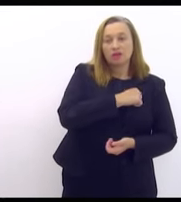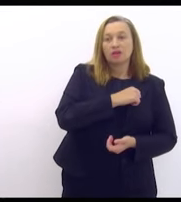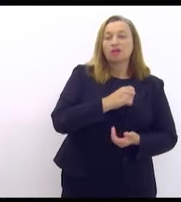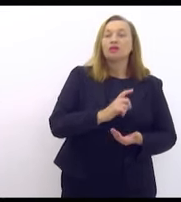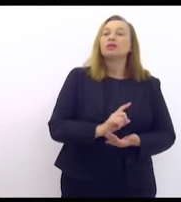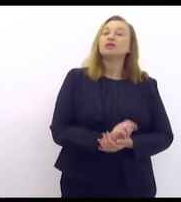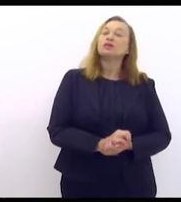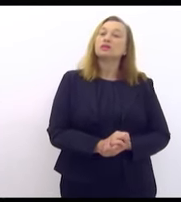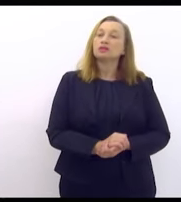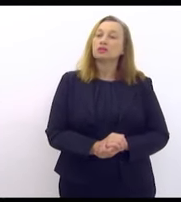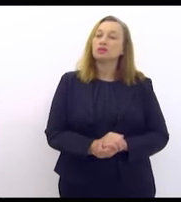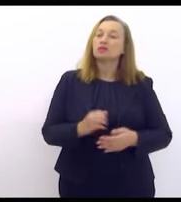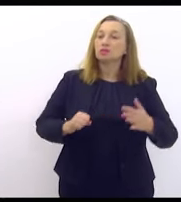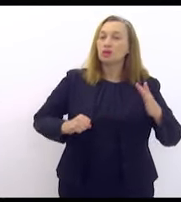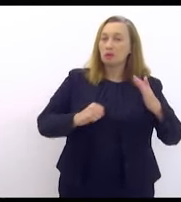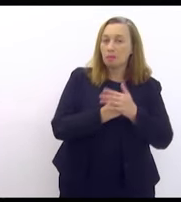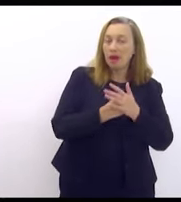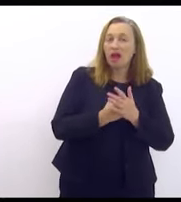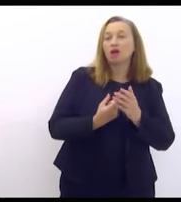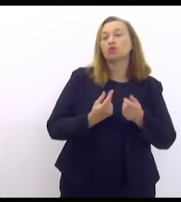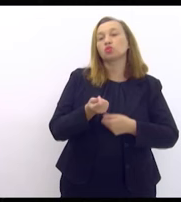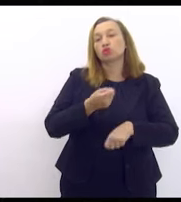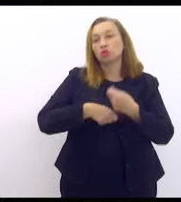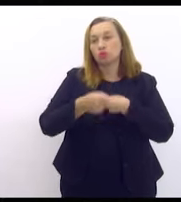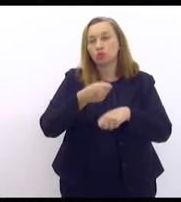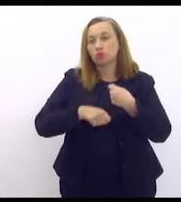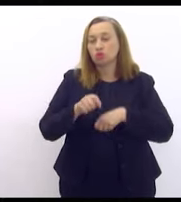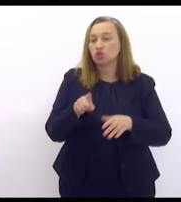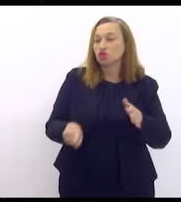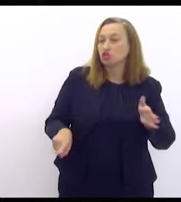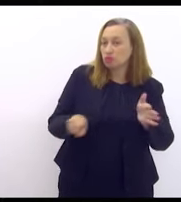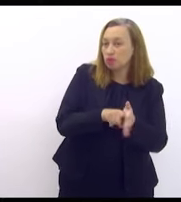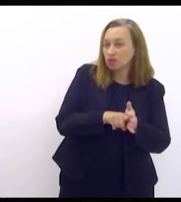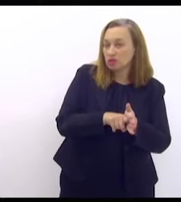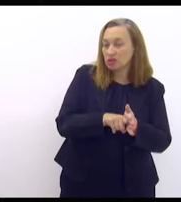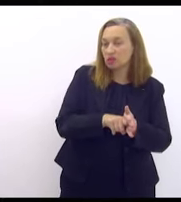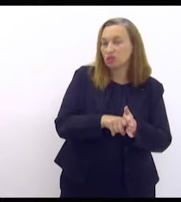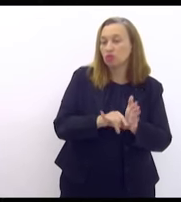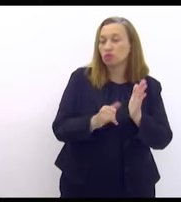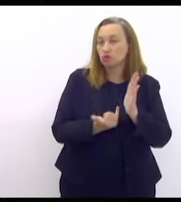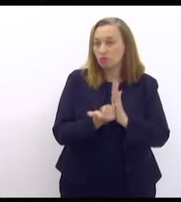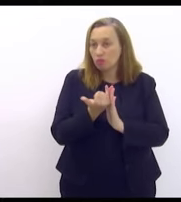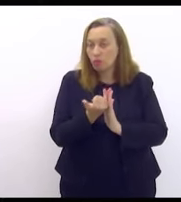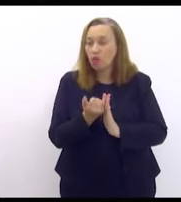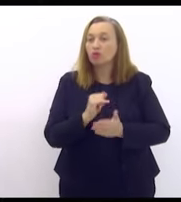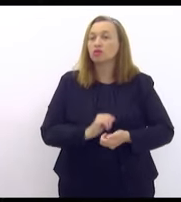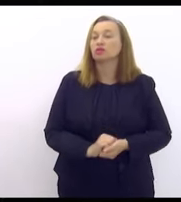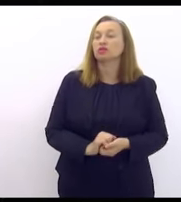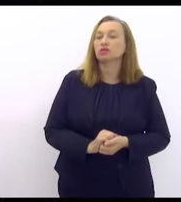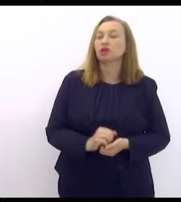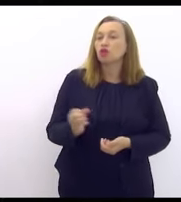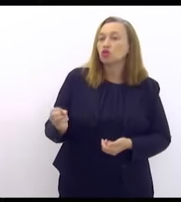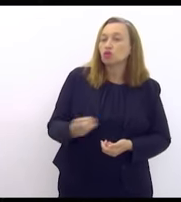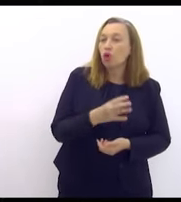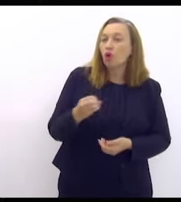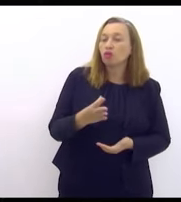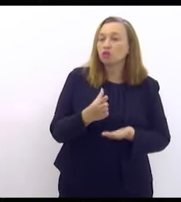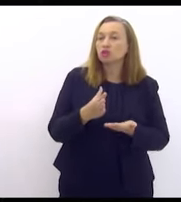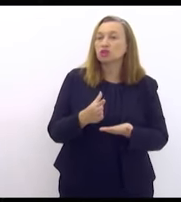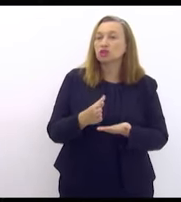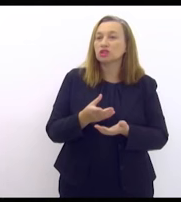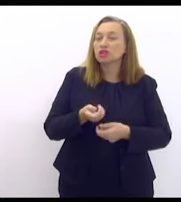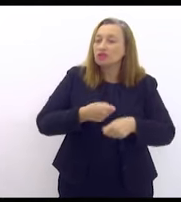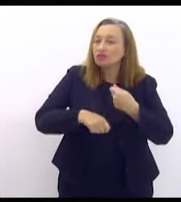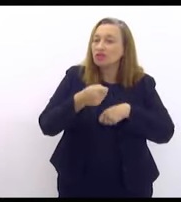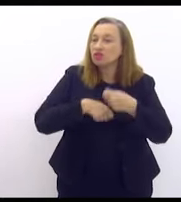tragam impactos econômicos, redução de imposto, tentativa de trazer novos investimentos.